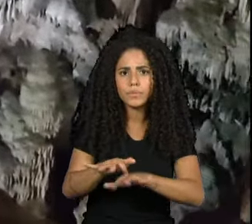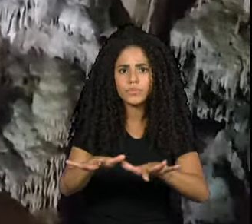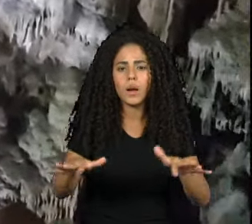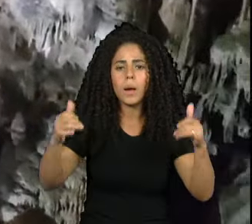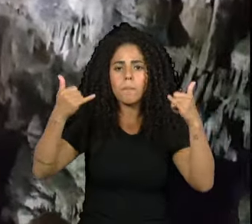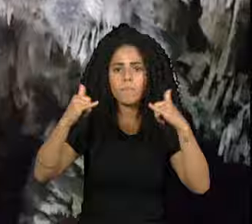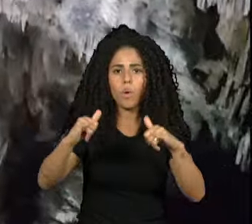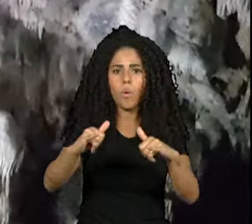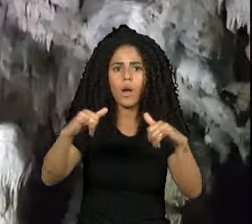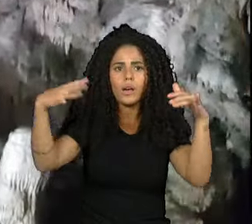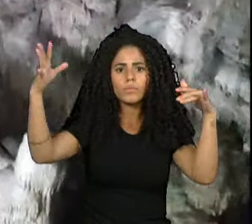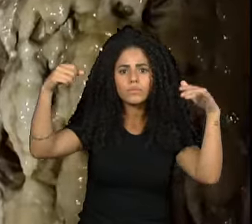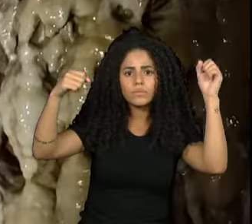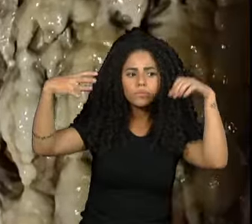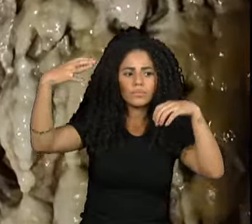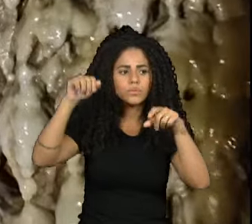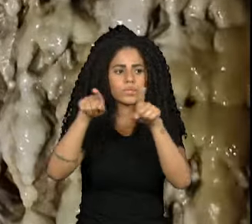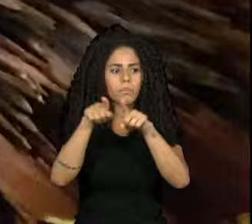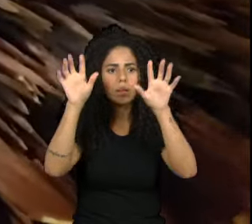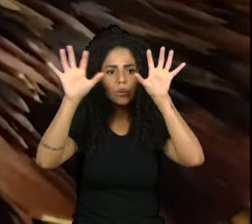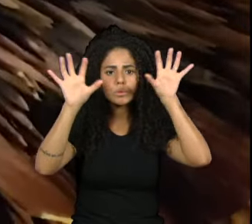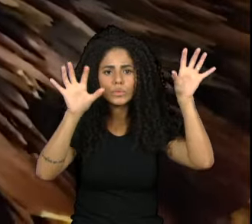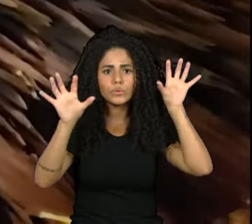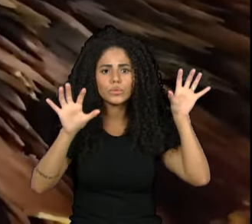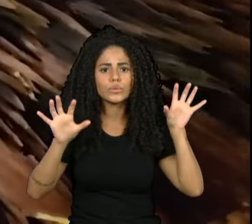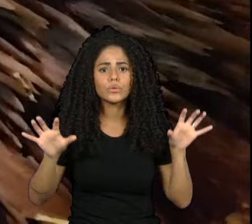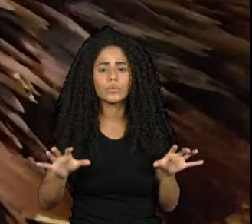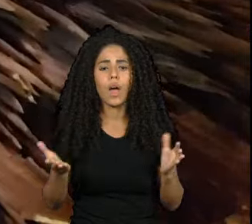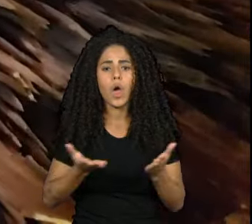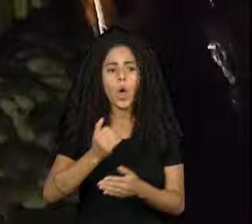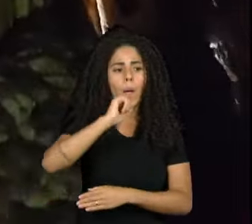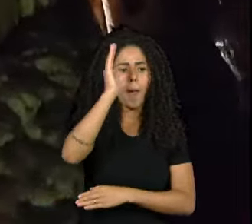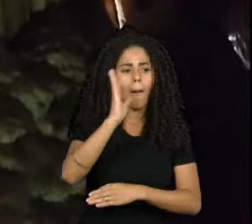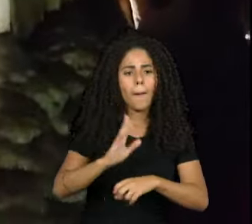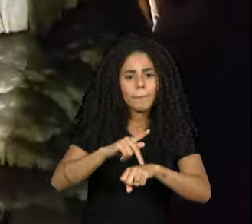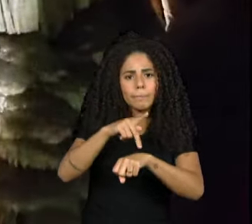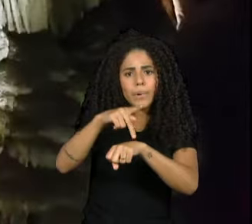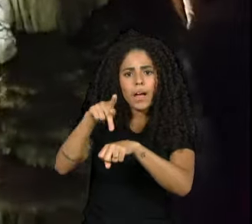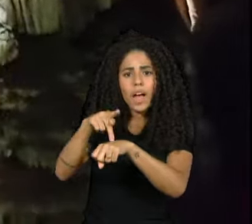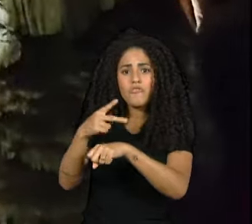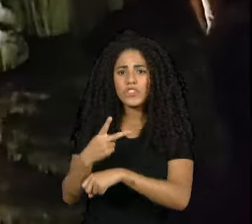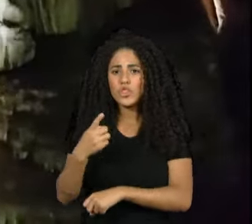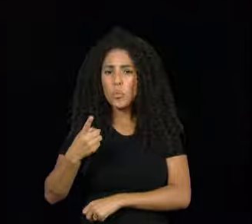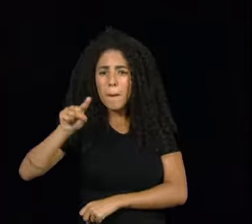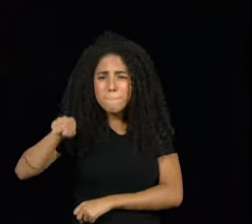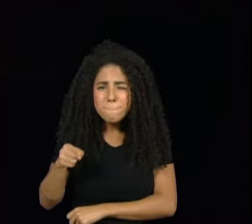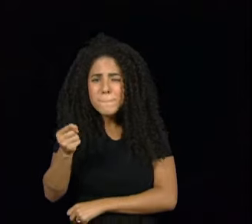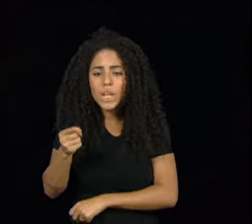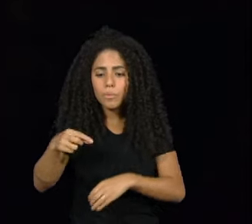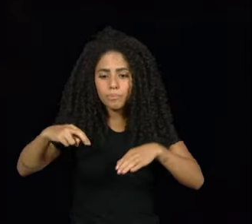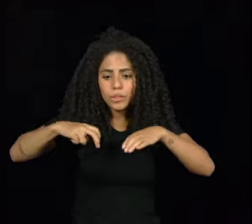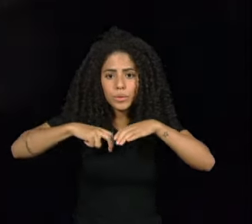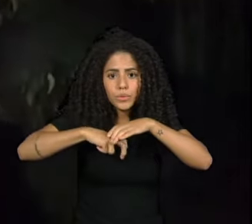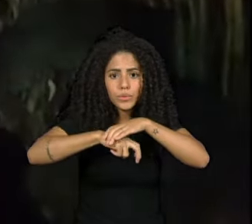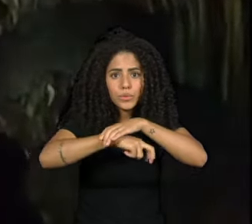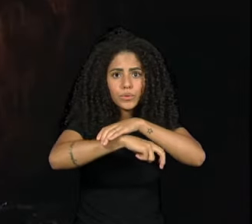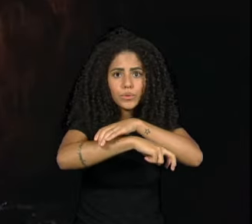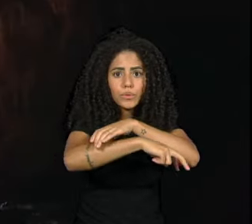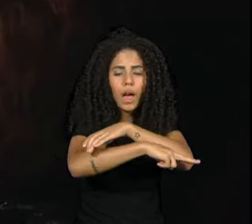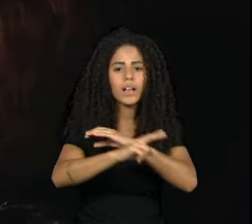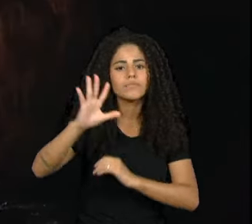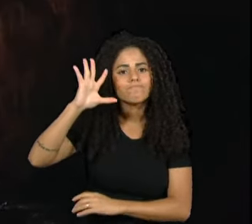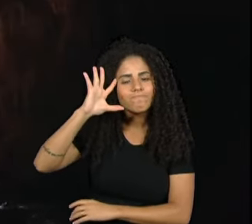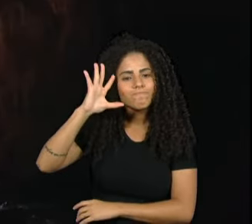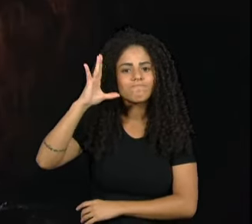e Infraestrutura na área ambiental. O Brasil tem mais de 21 mil cavernas. A decisão final sobre o